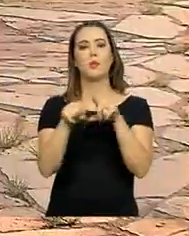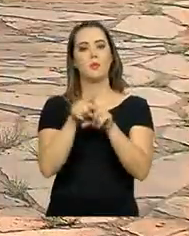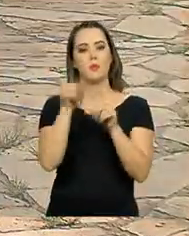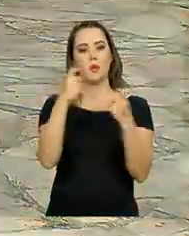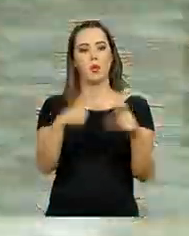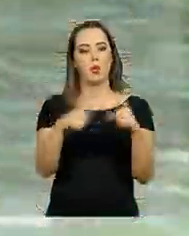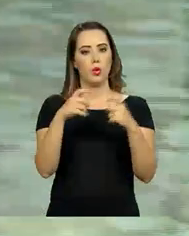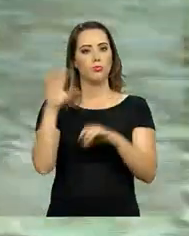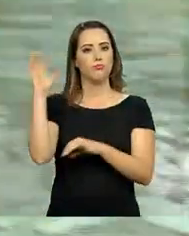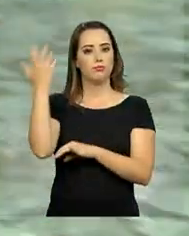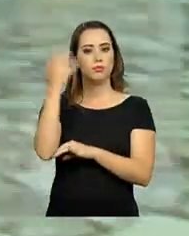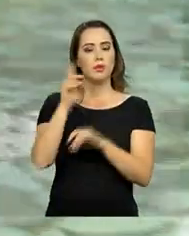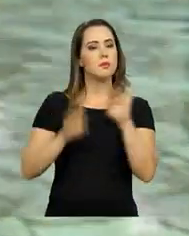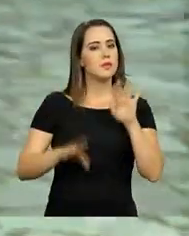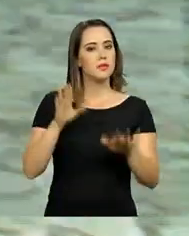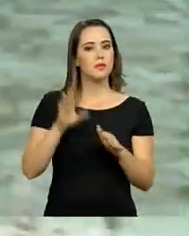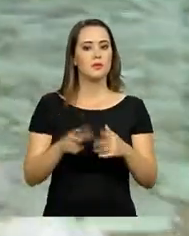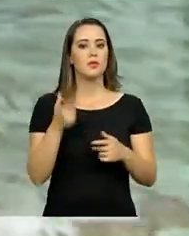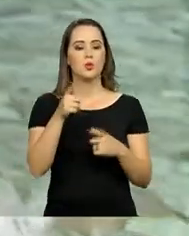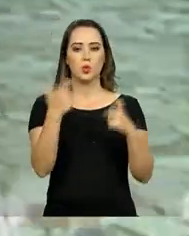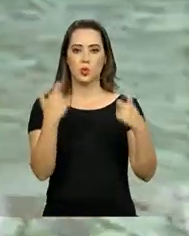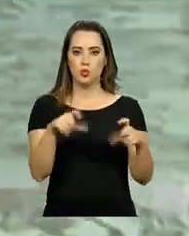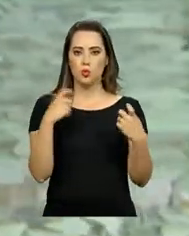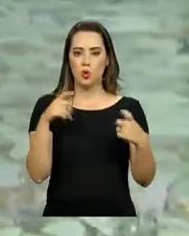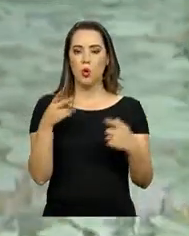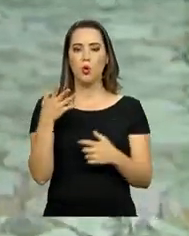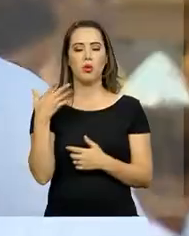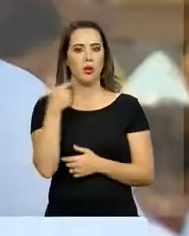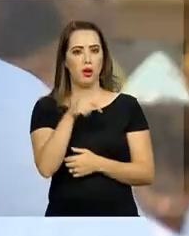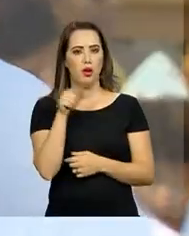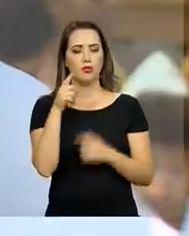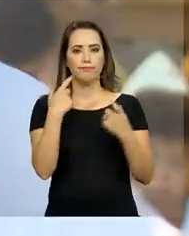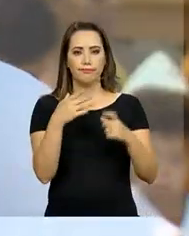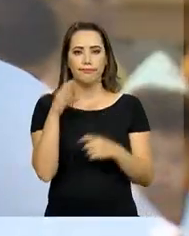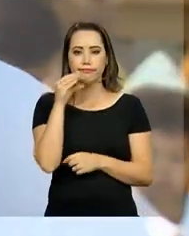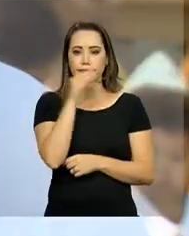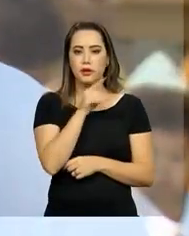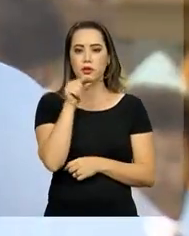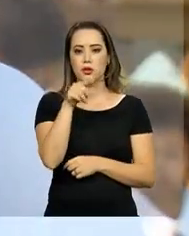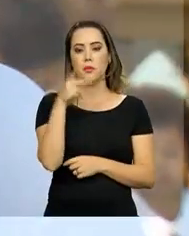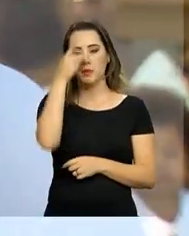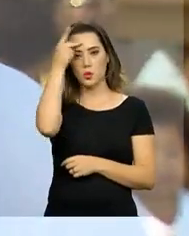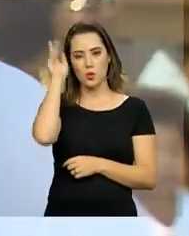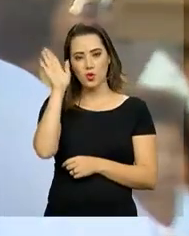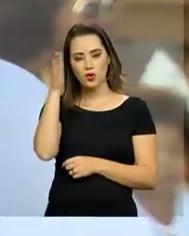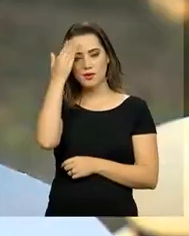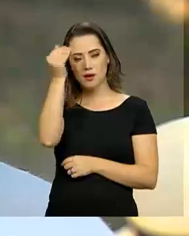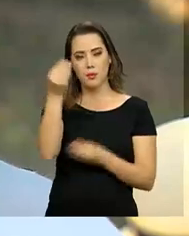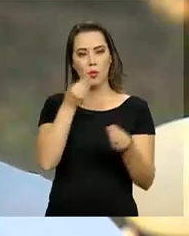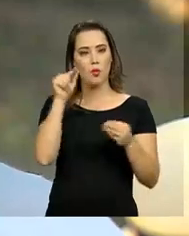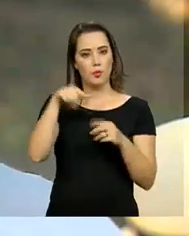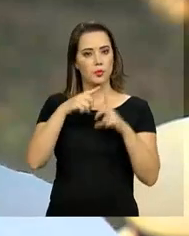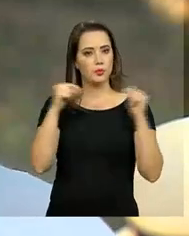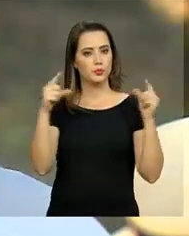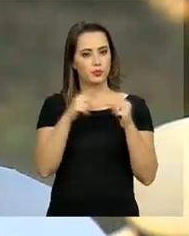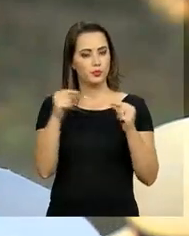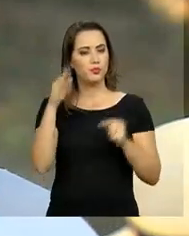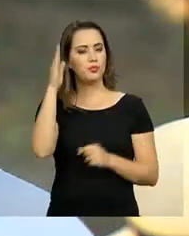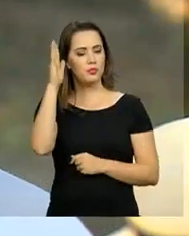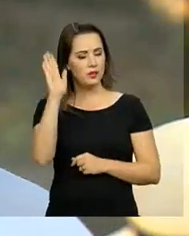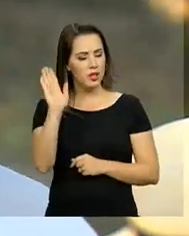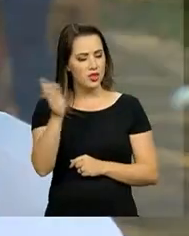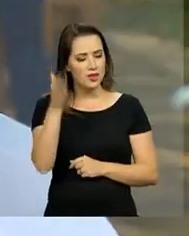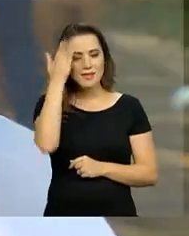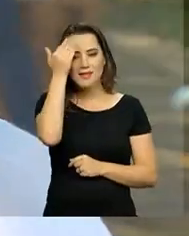conservação mas às vezes nem as belas piscinas salvam quem já está acostumado com o clima de brasília sabe que a seca